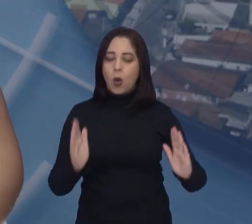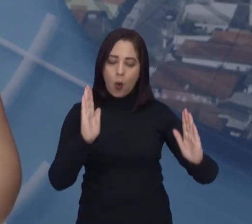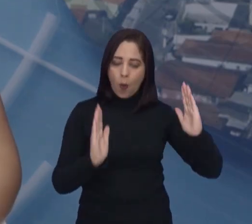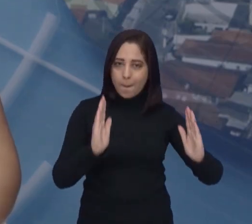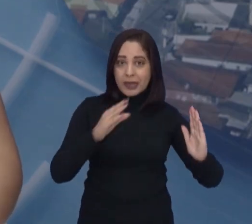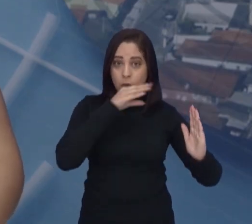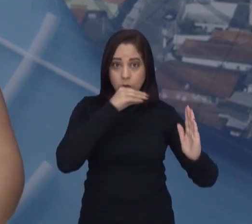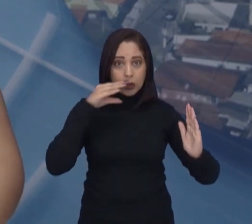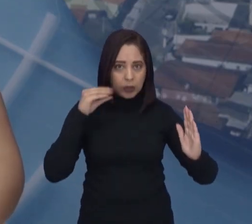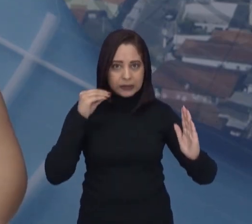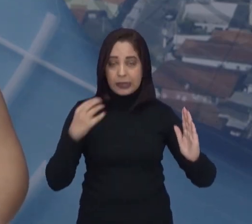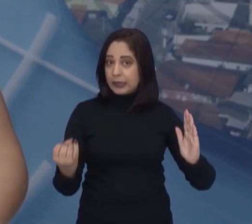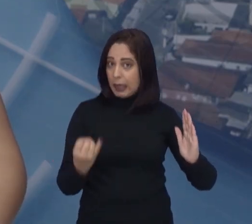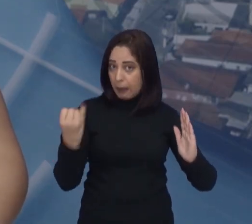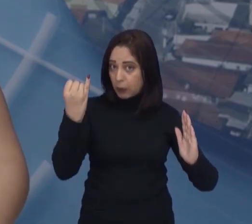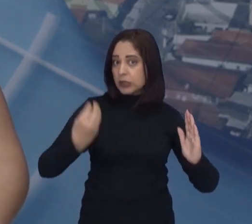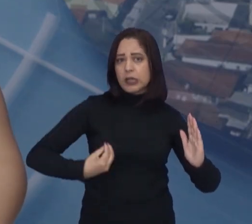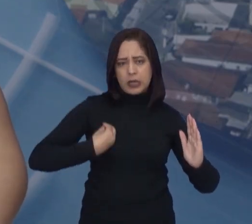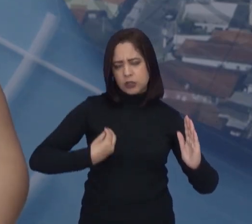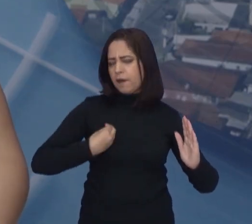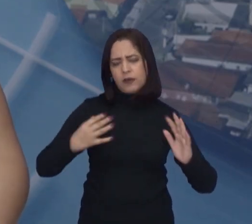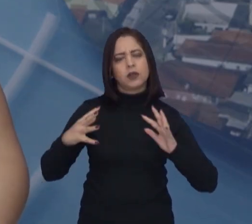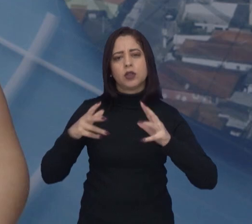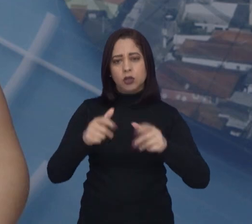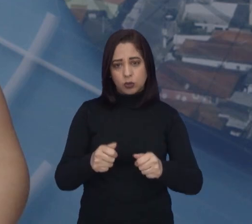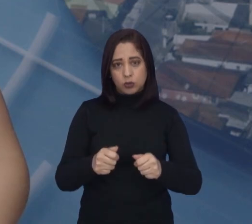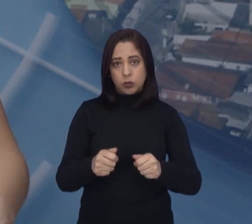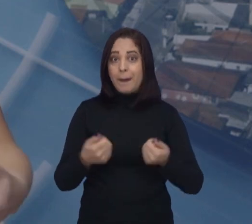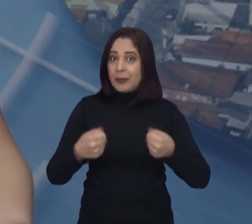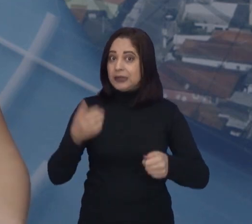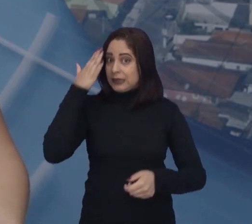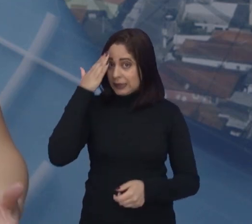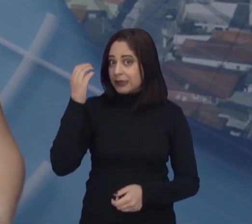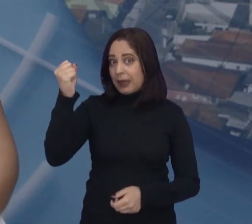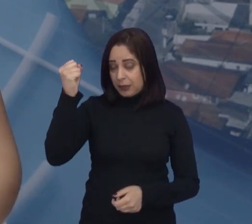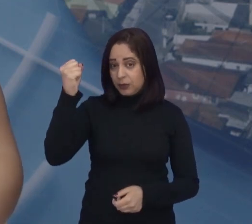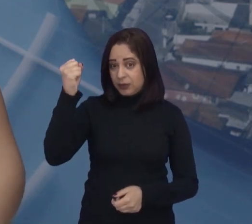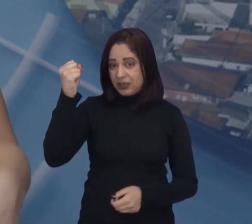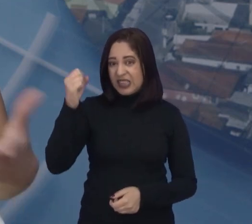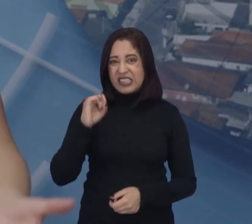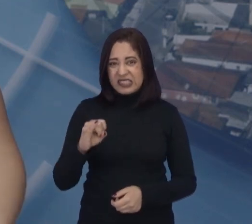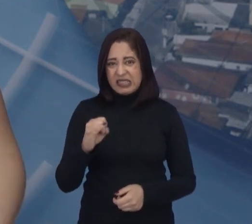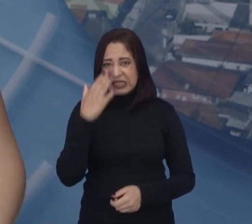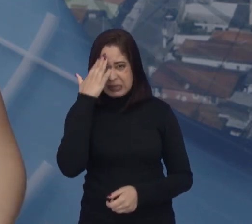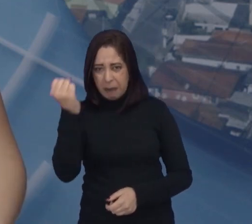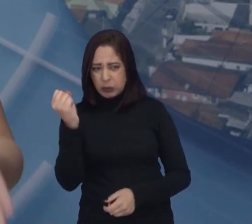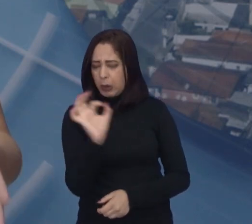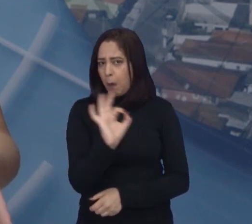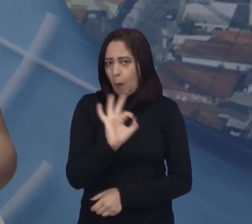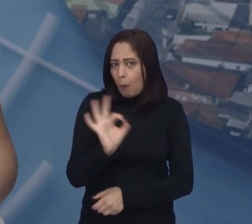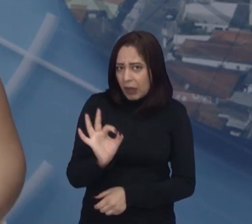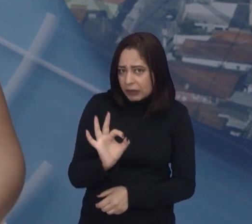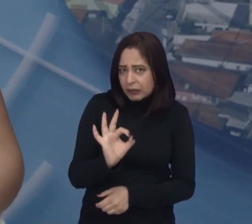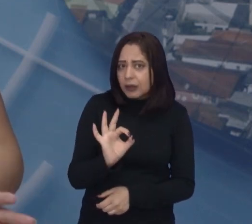é crucial na vida de todo mundo e, se não vivido com sabedoria, aí eu incluo do próprio adolescente, também de